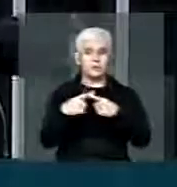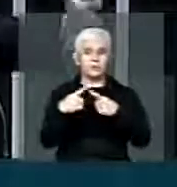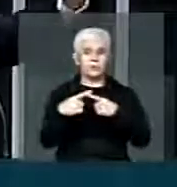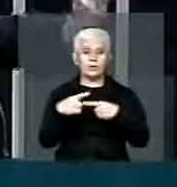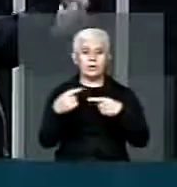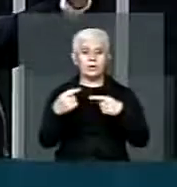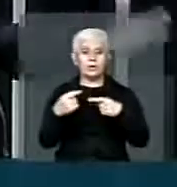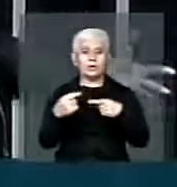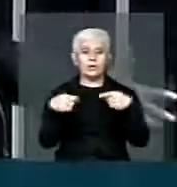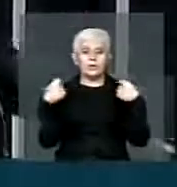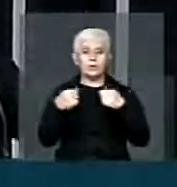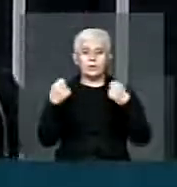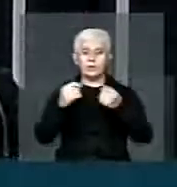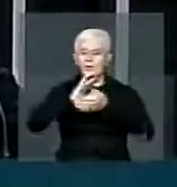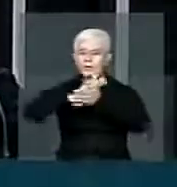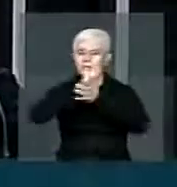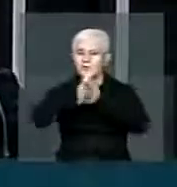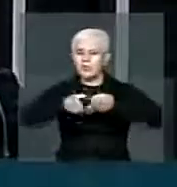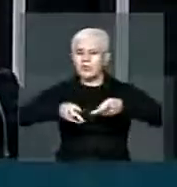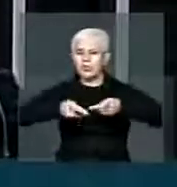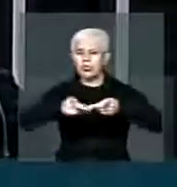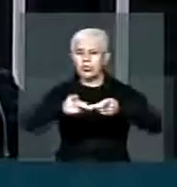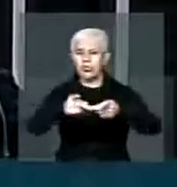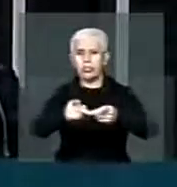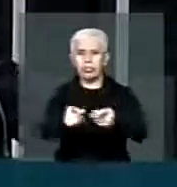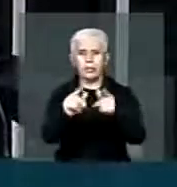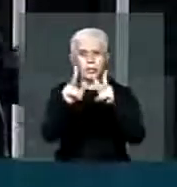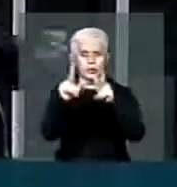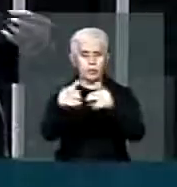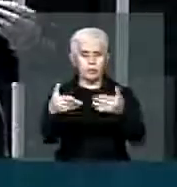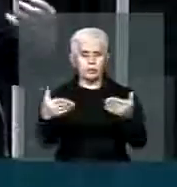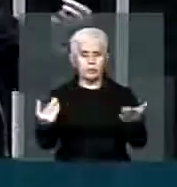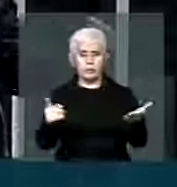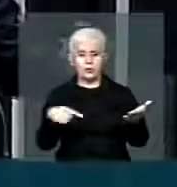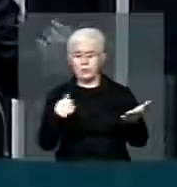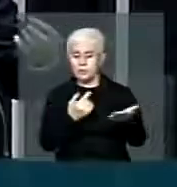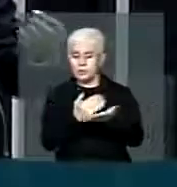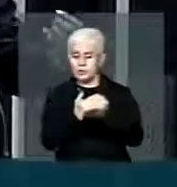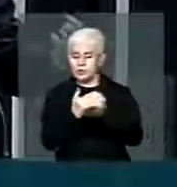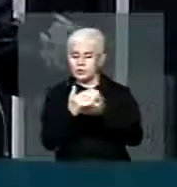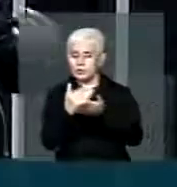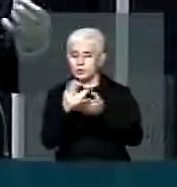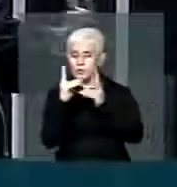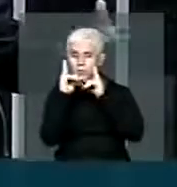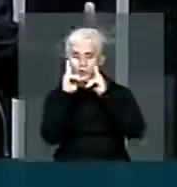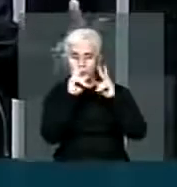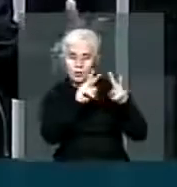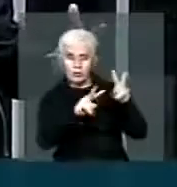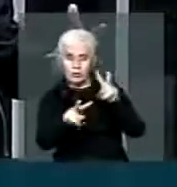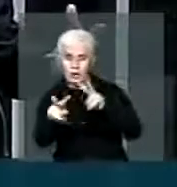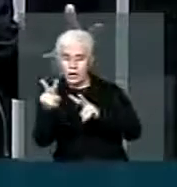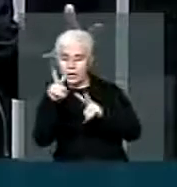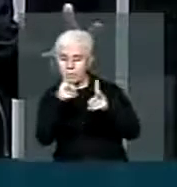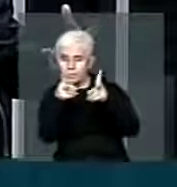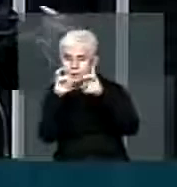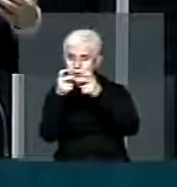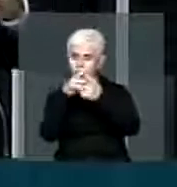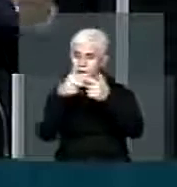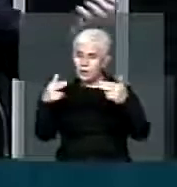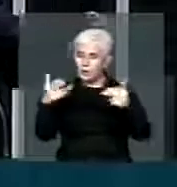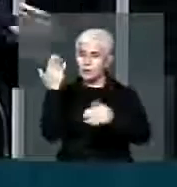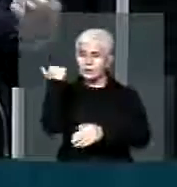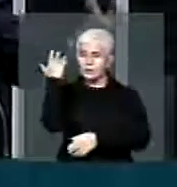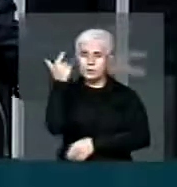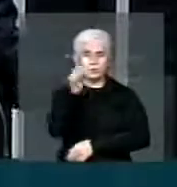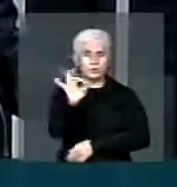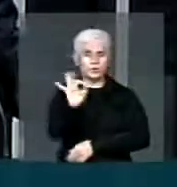necessária uma tragédia dessas proporções para que nós passássemos a olhar para coisas que até então não olhávamos. E quando